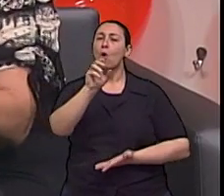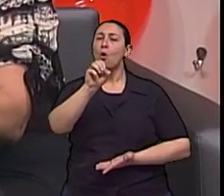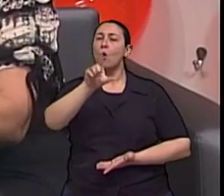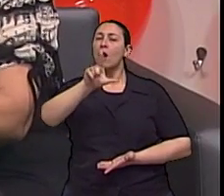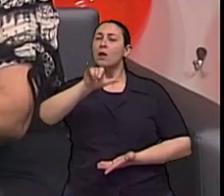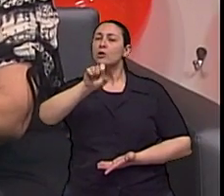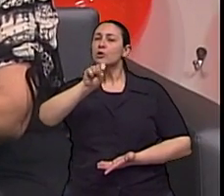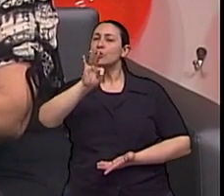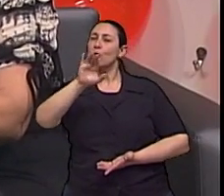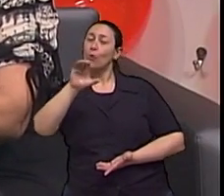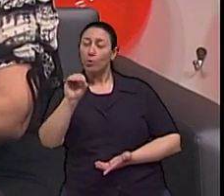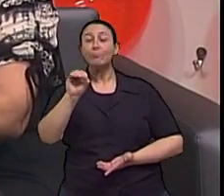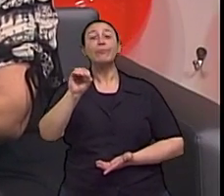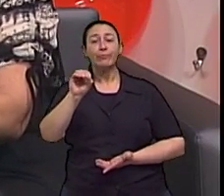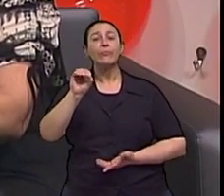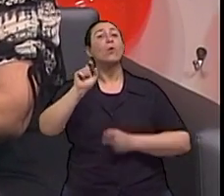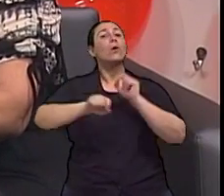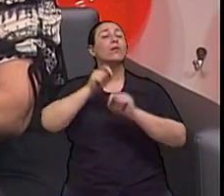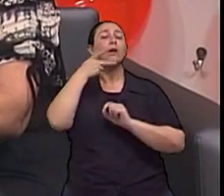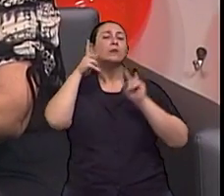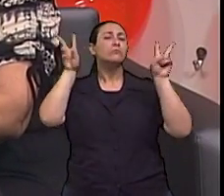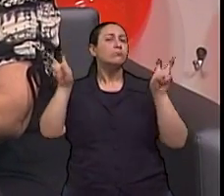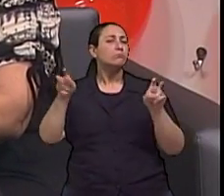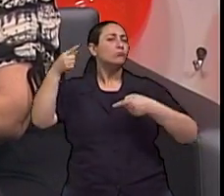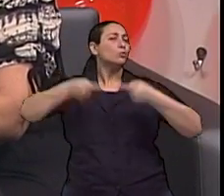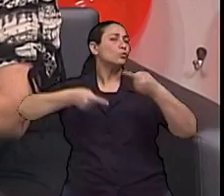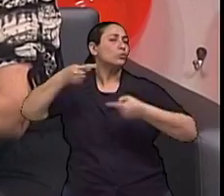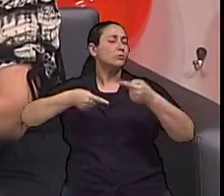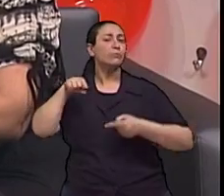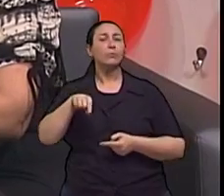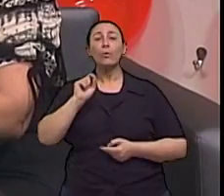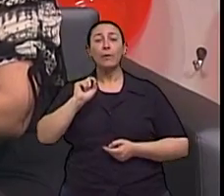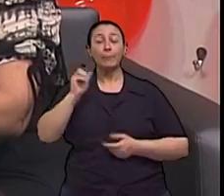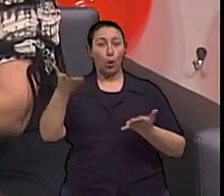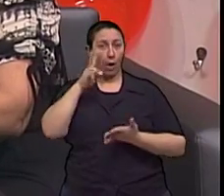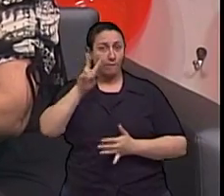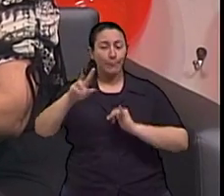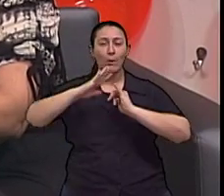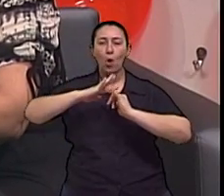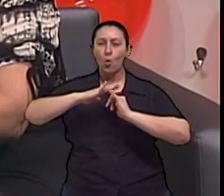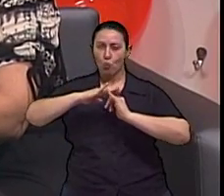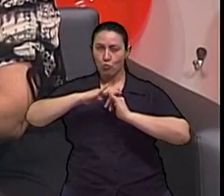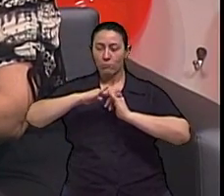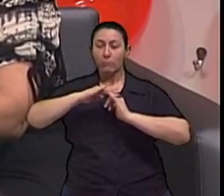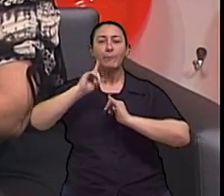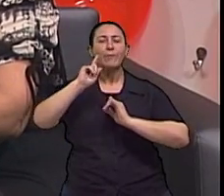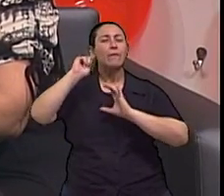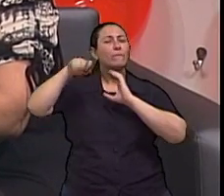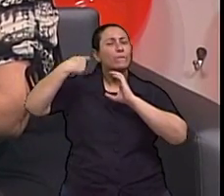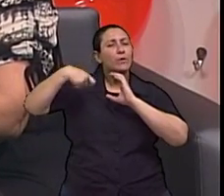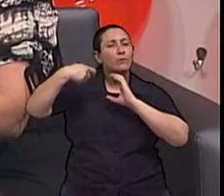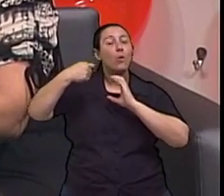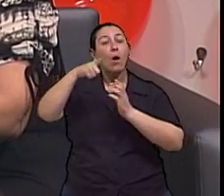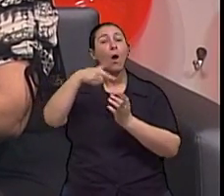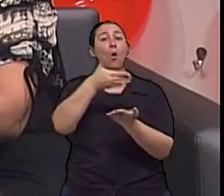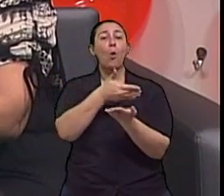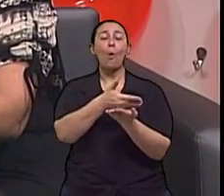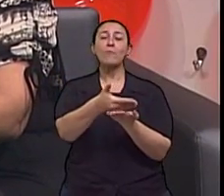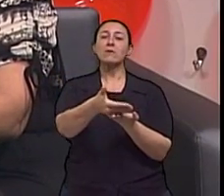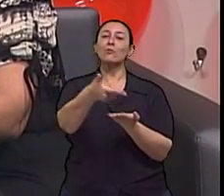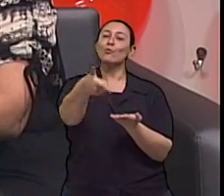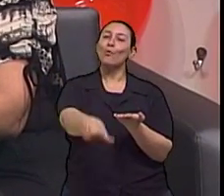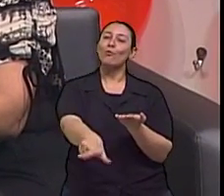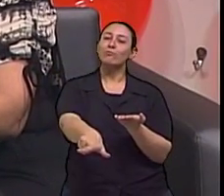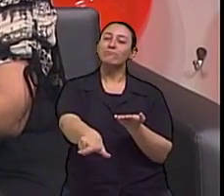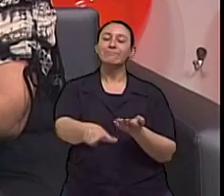aqui a nossa discussão sobre esse assunto, nós vamos assistir no YouTube um vídeo chamado Começar de